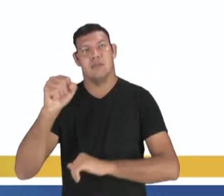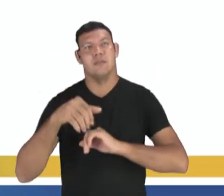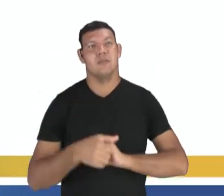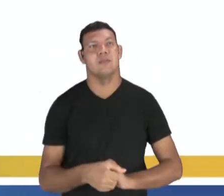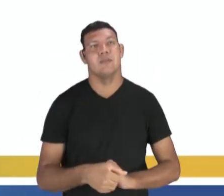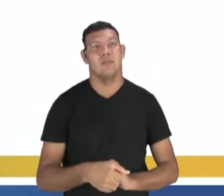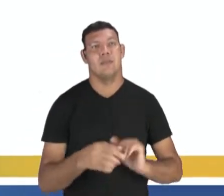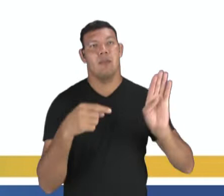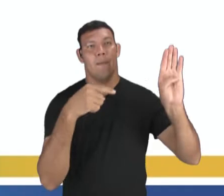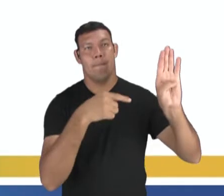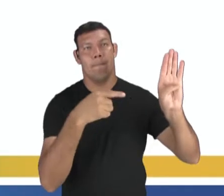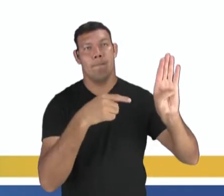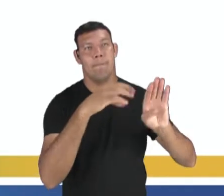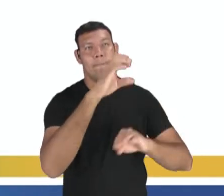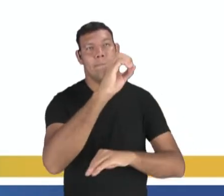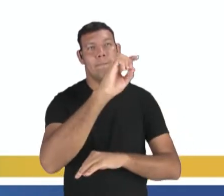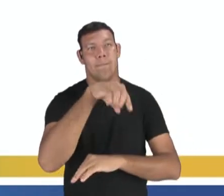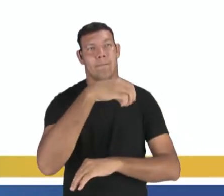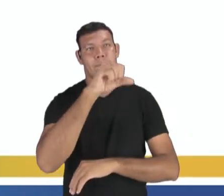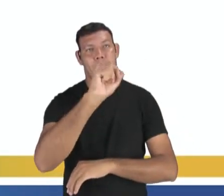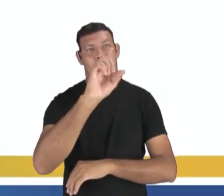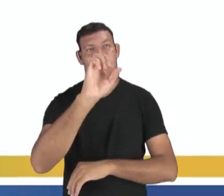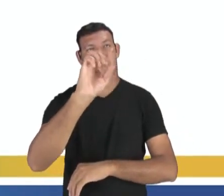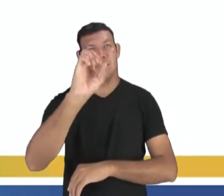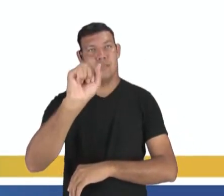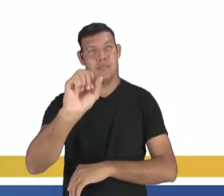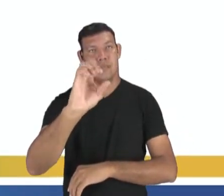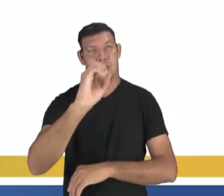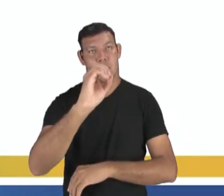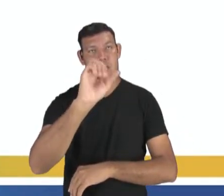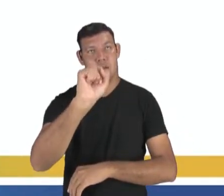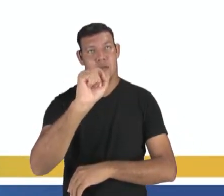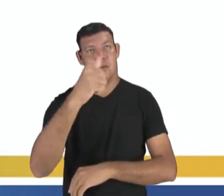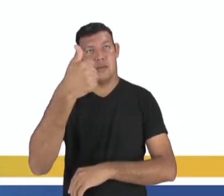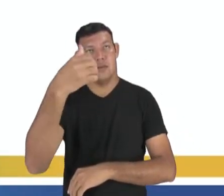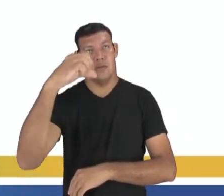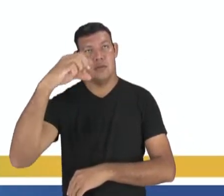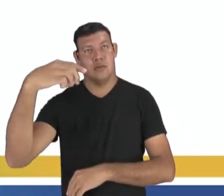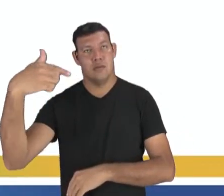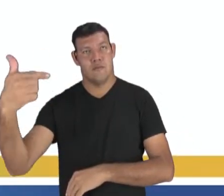48 a 0,0 8192